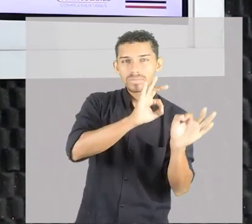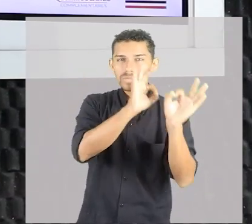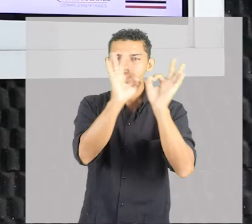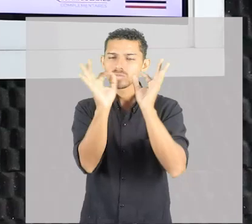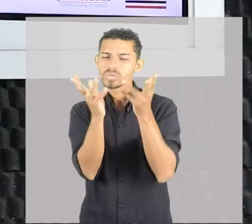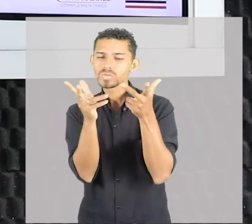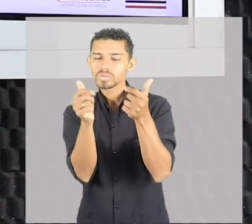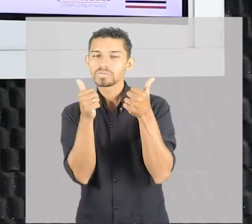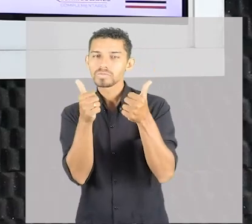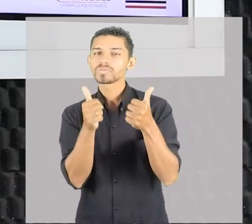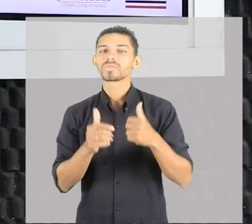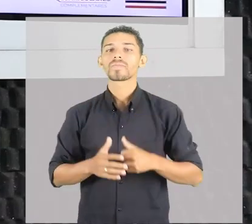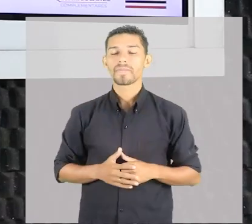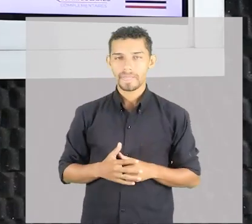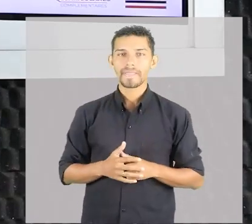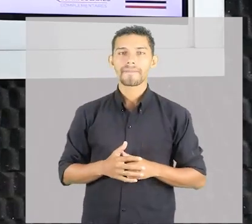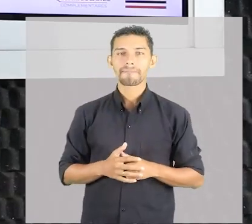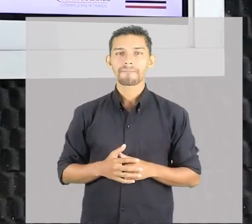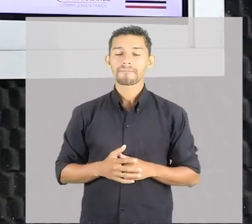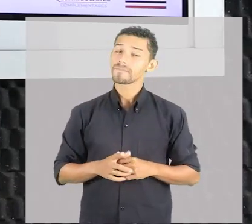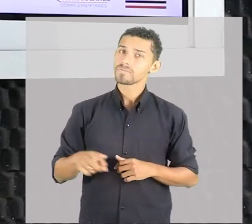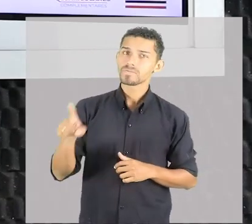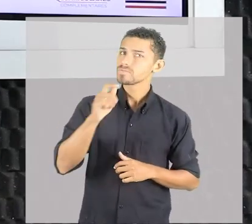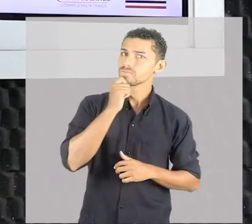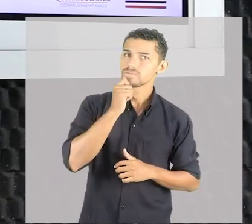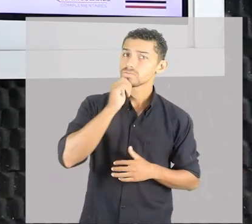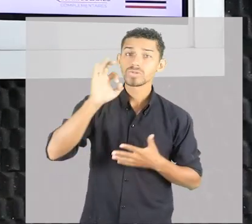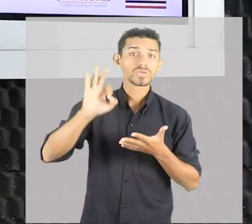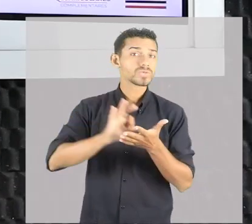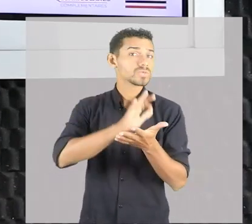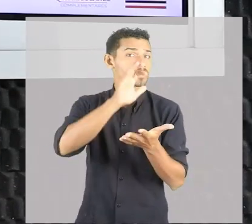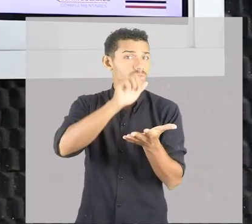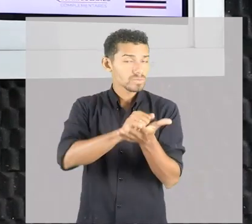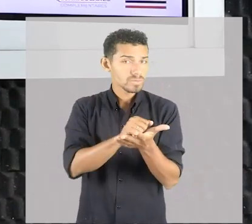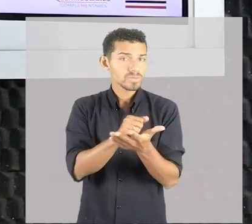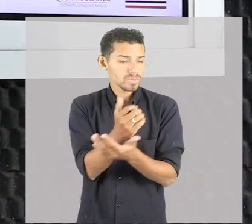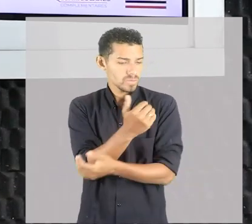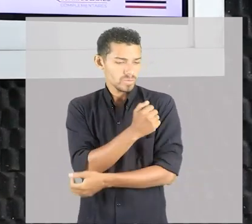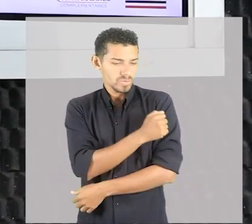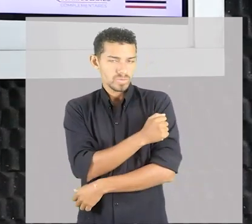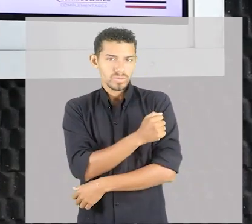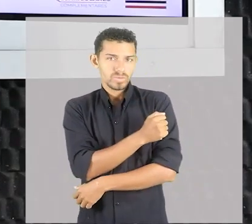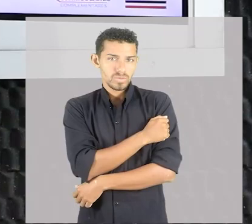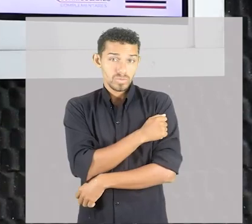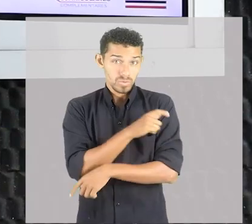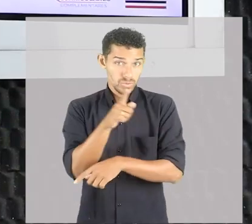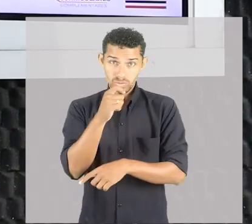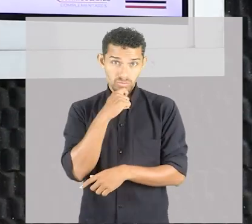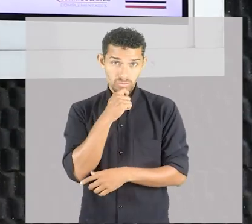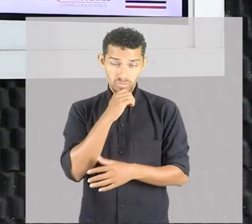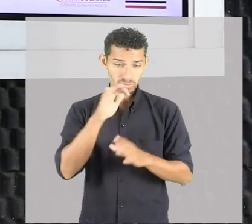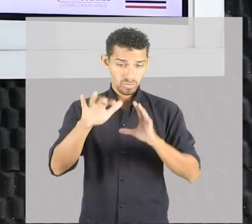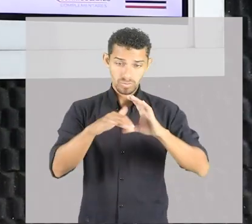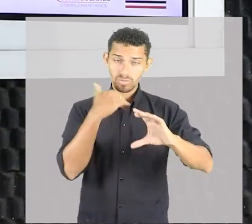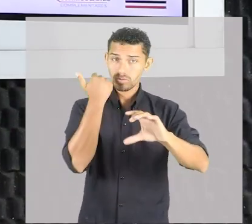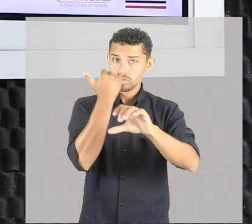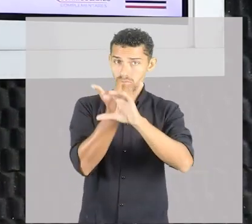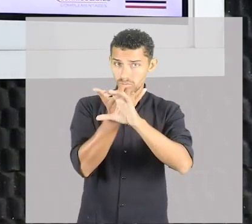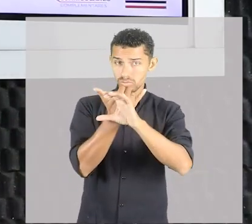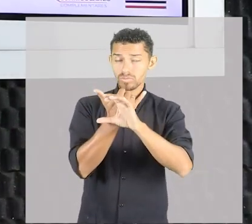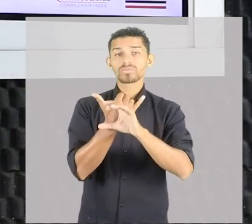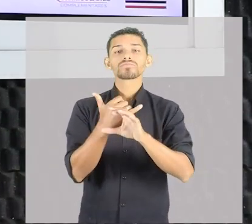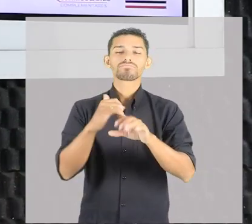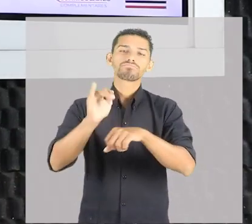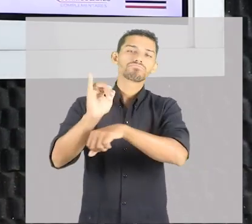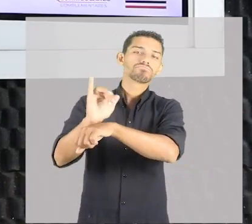de uma forma agradável e você que não tá inscrito ainda no nosso canal por favor inscreva-se dá essa moral aí para nós